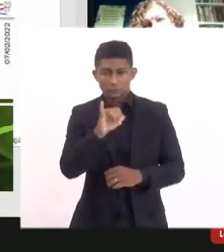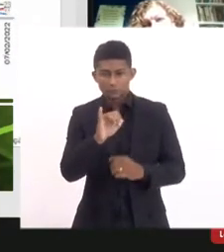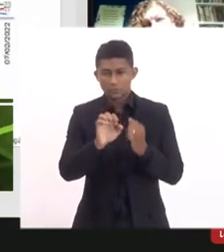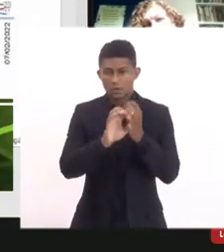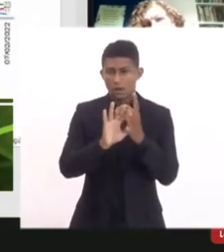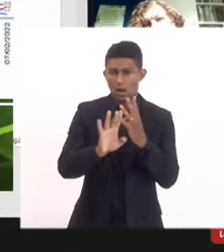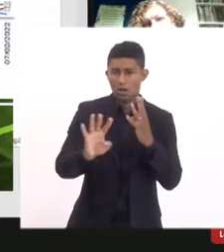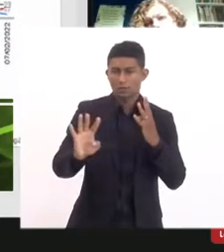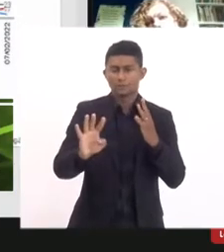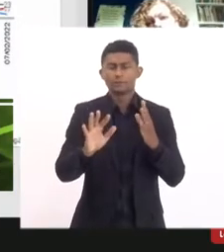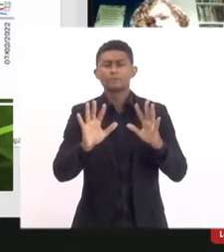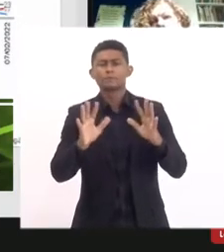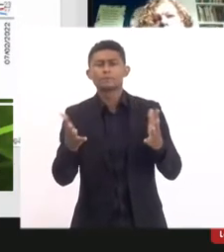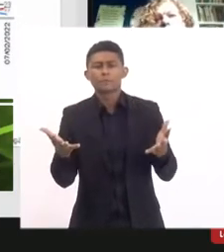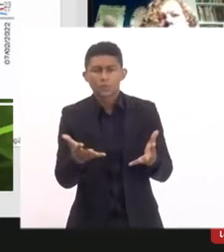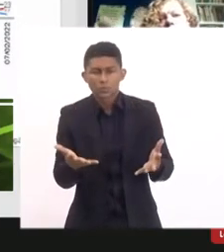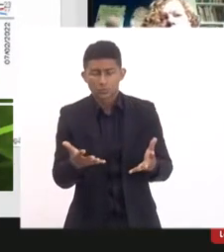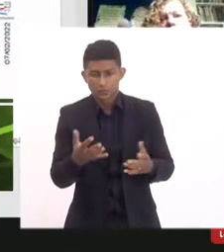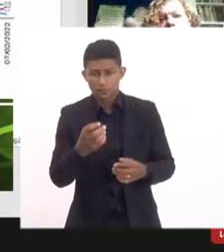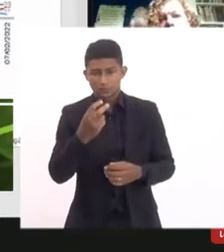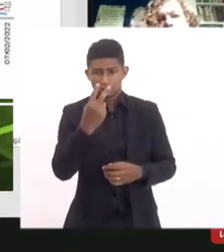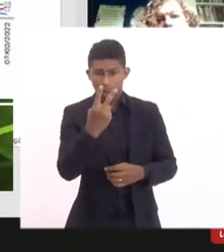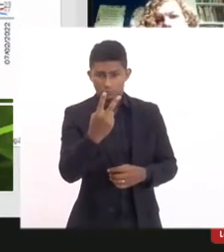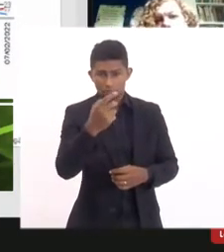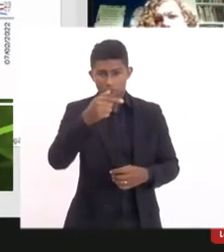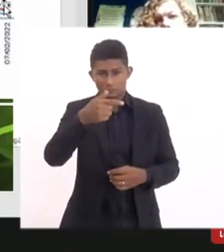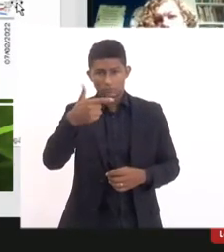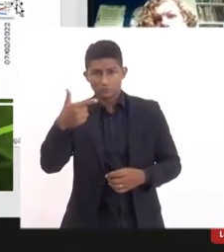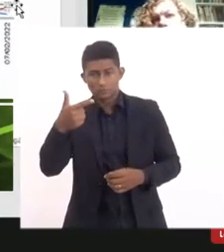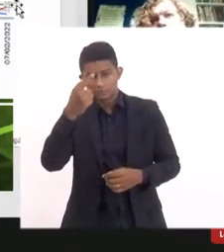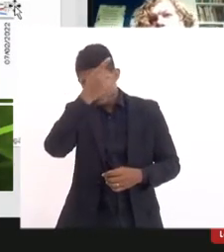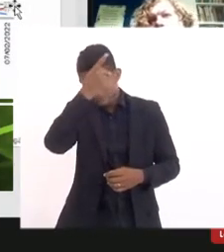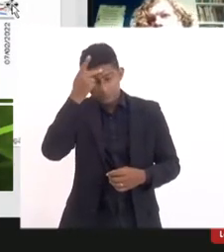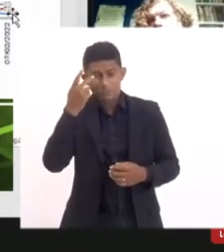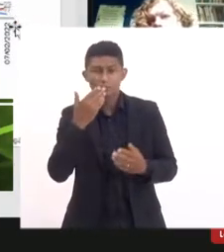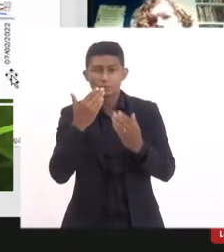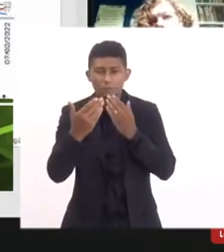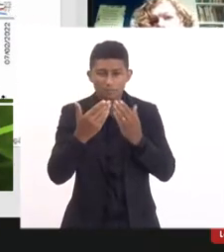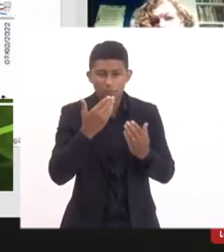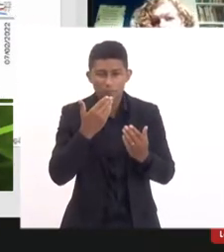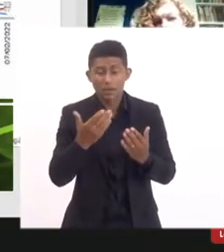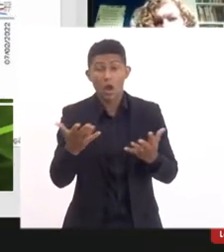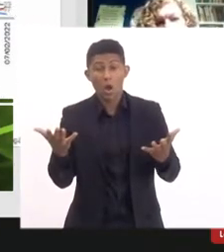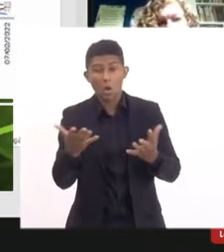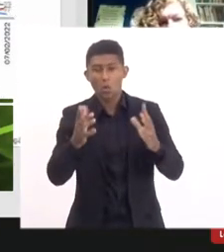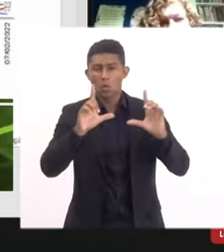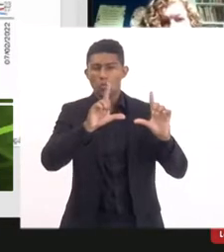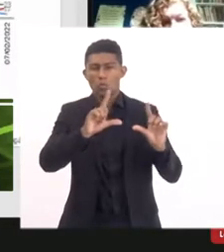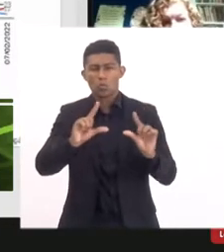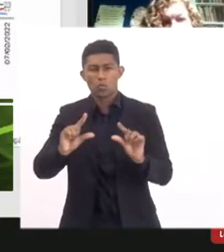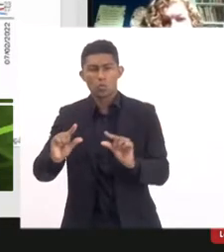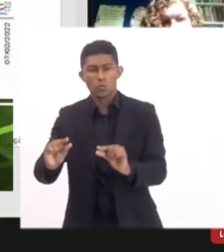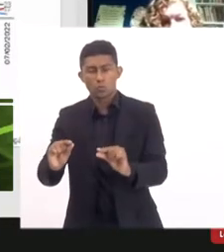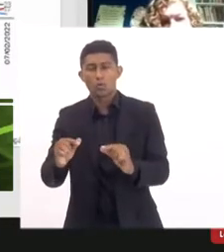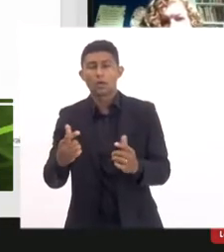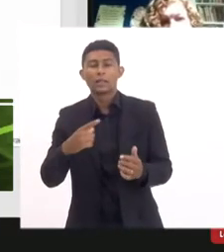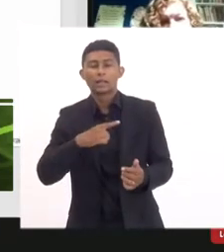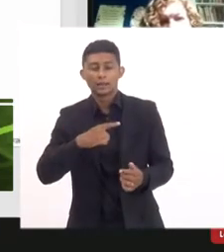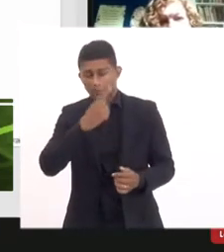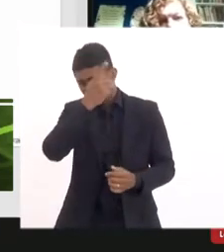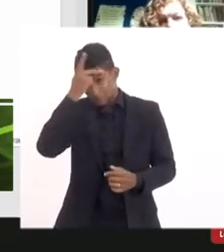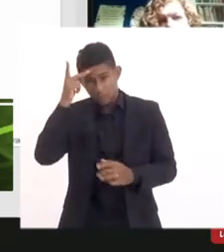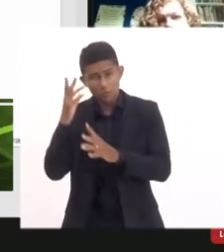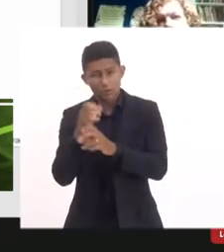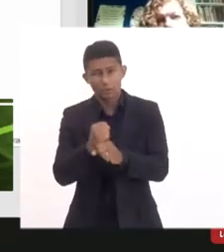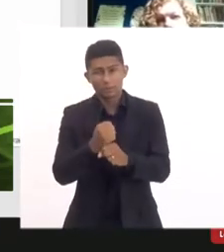né, de 272 pedidos ou pessoas na fila, a gente está hoje com 23 pessoas na fila, isso só